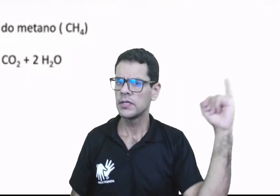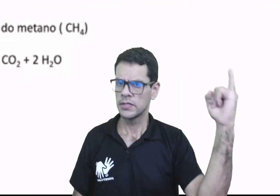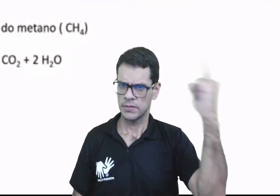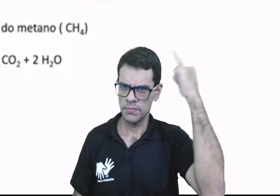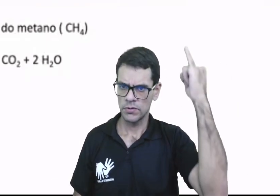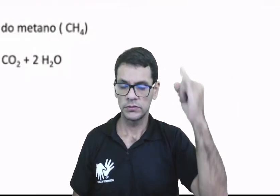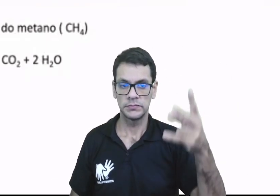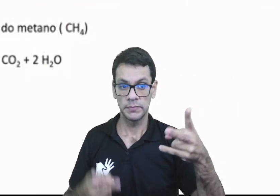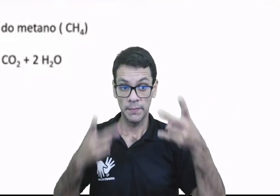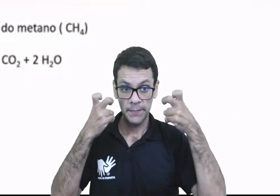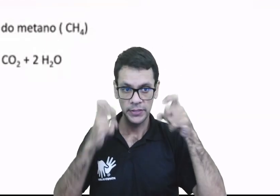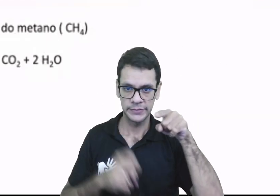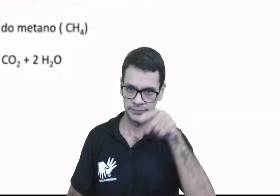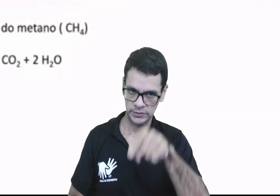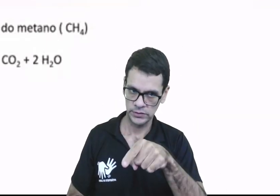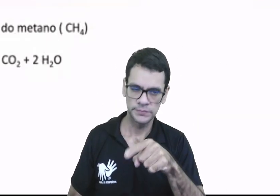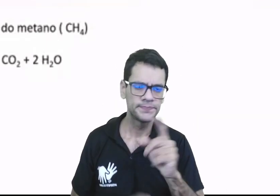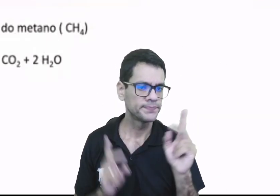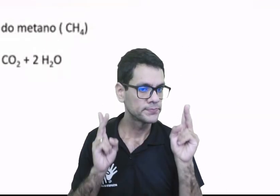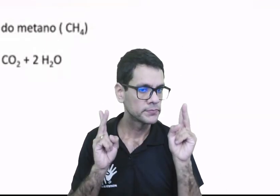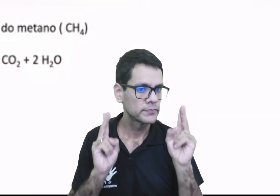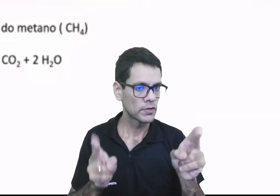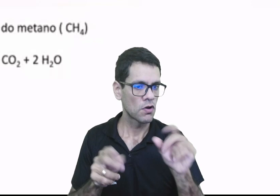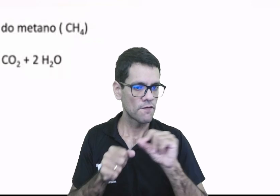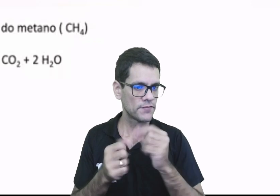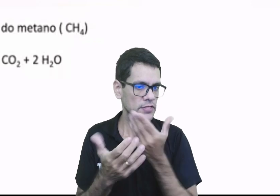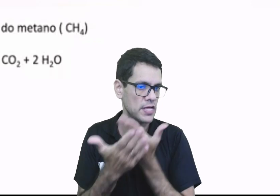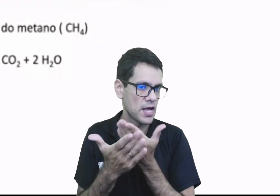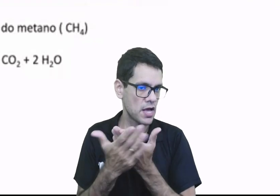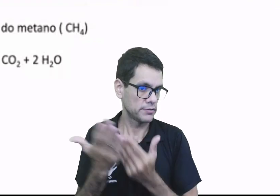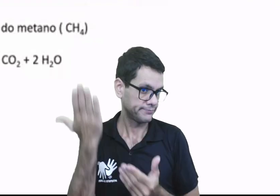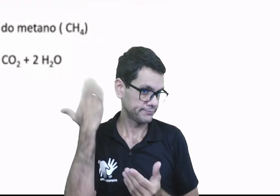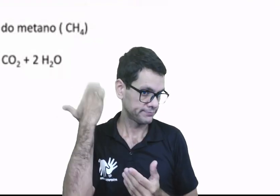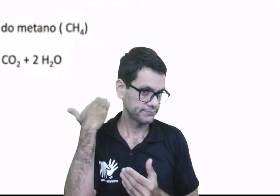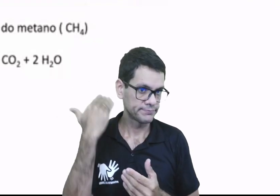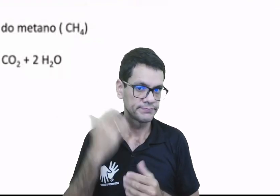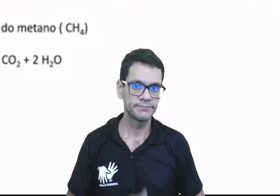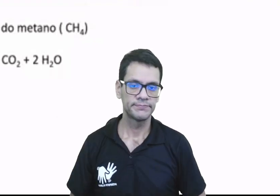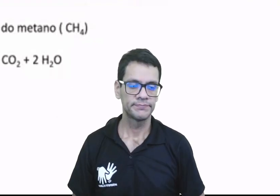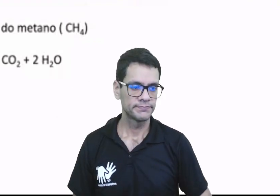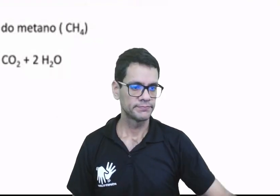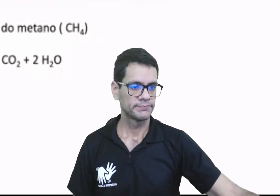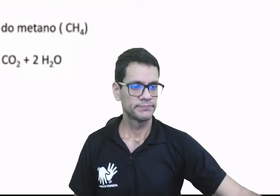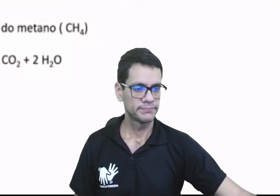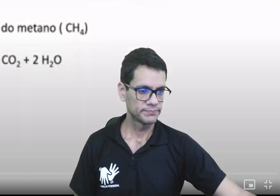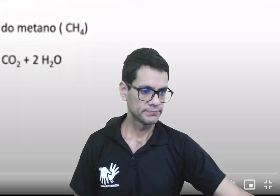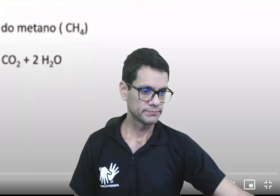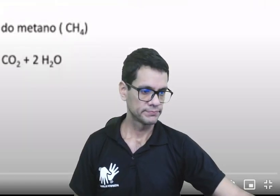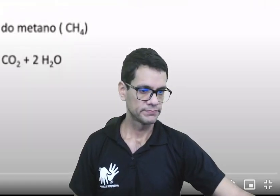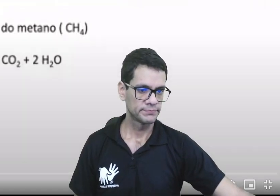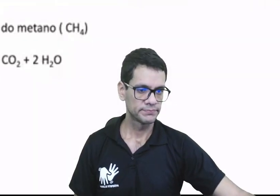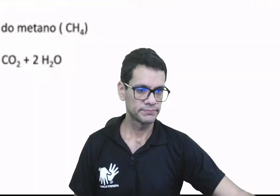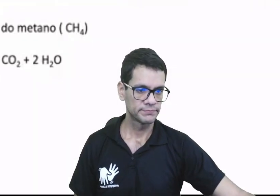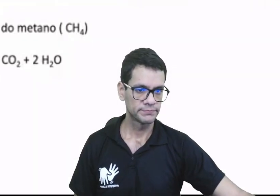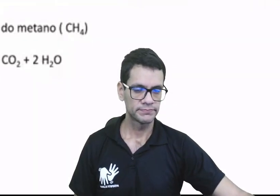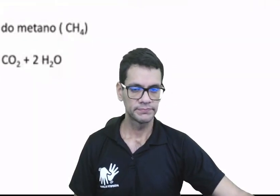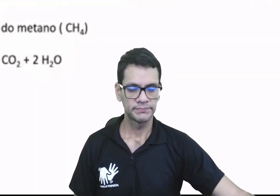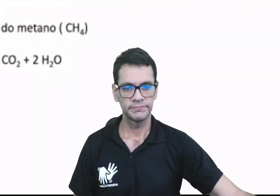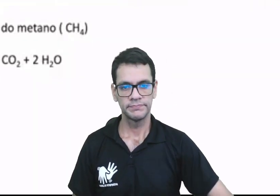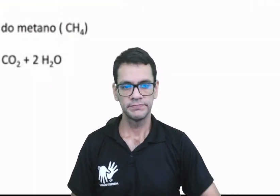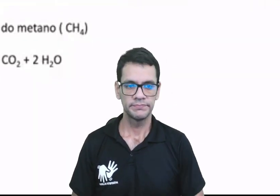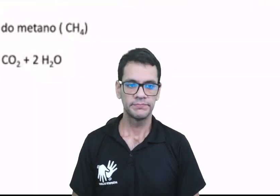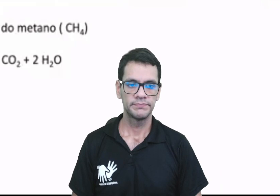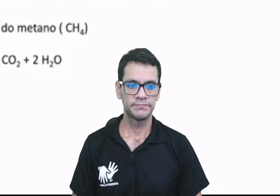observar isso. Então, vamos fazer igual a gente fez na última aula. Passo as bolinhas aqui para calcular o NOx